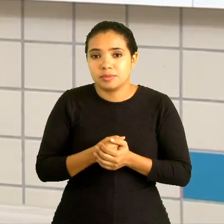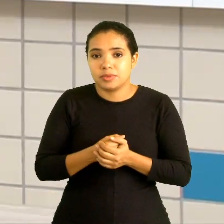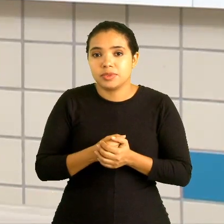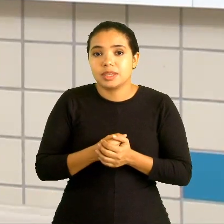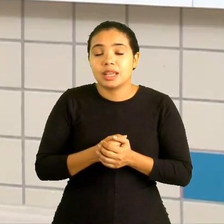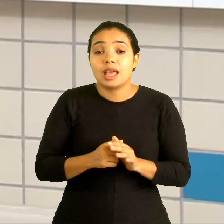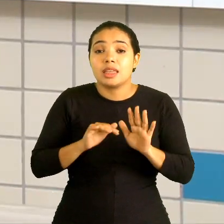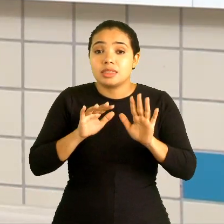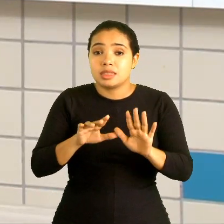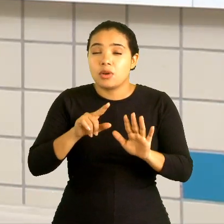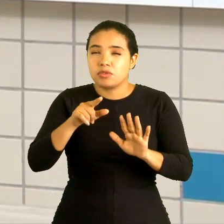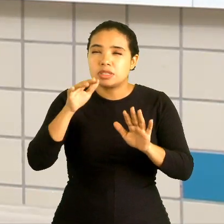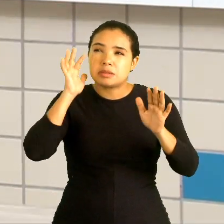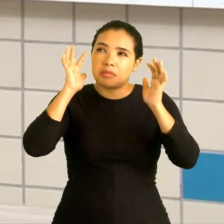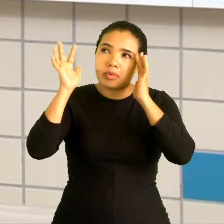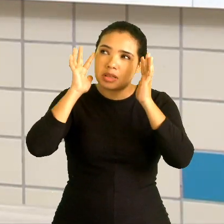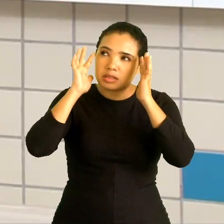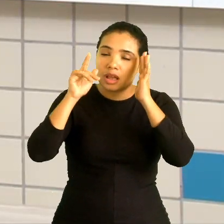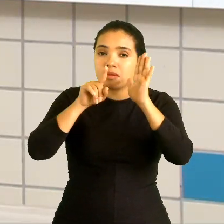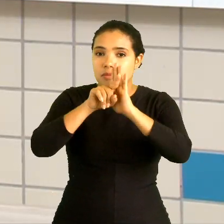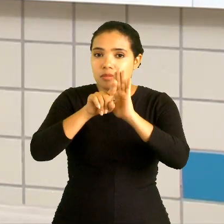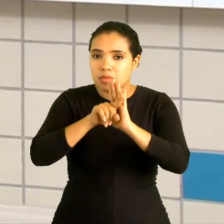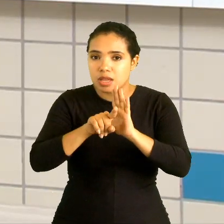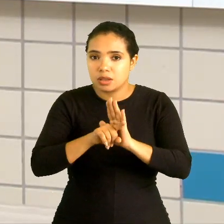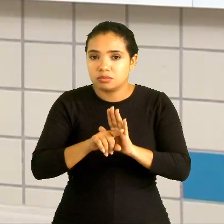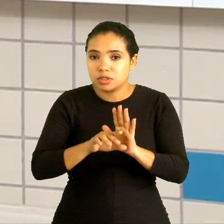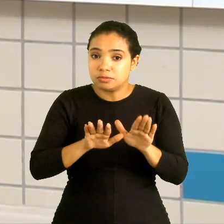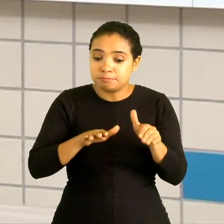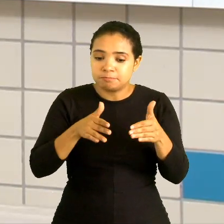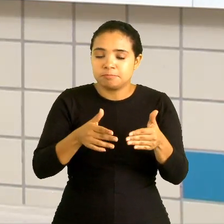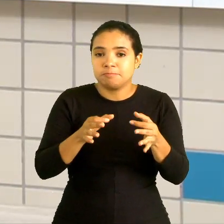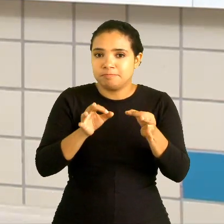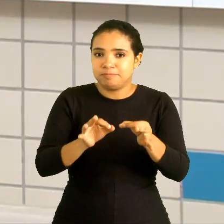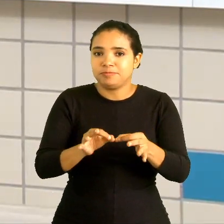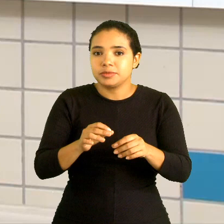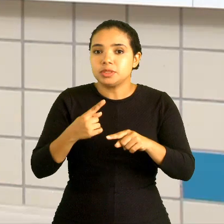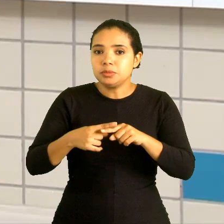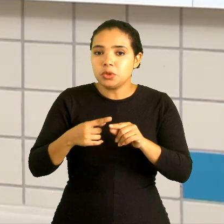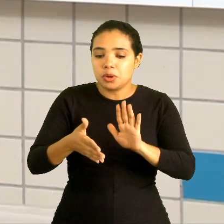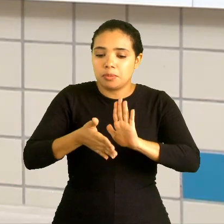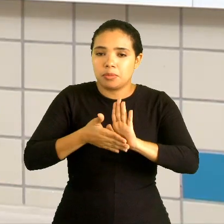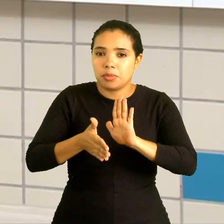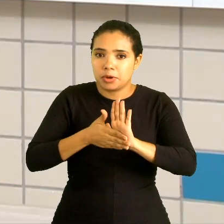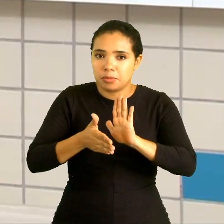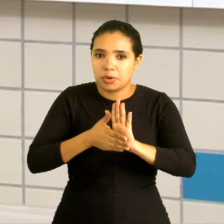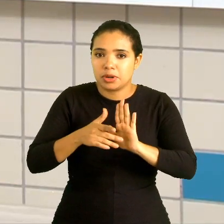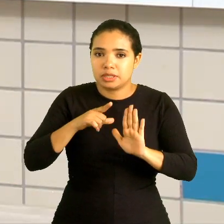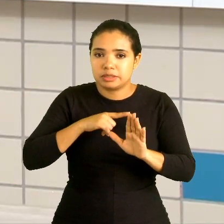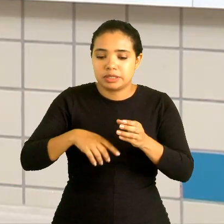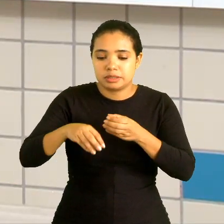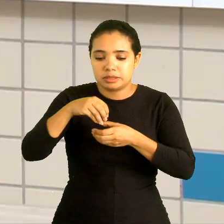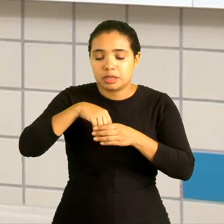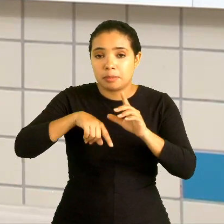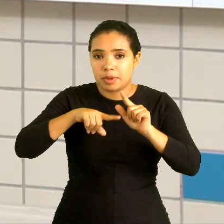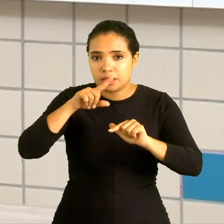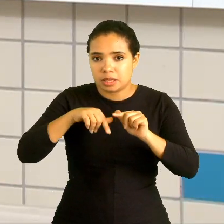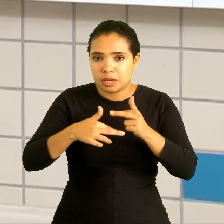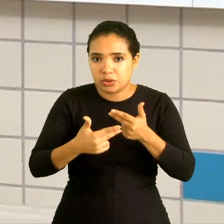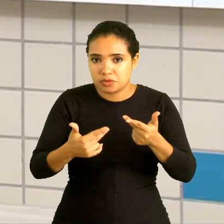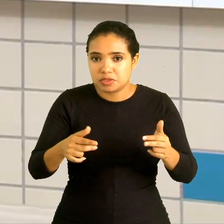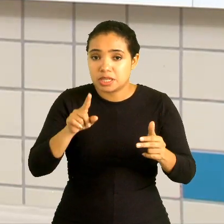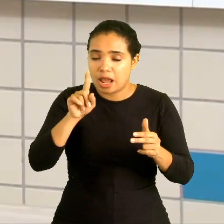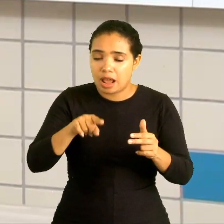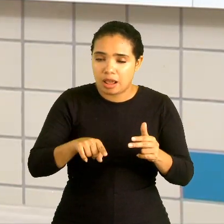Então, vocês vão pensar em perguntas desse tipo, porque a proposta que tem lá no material de vocês